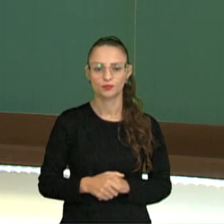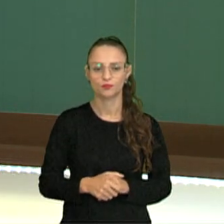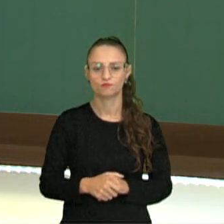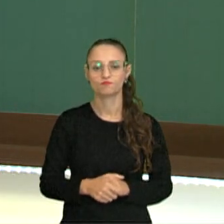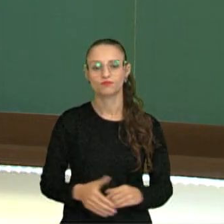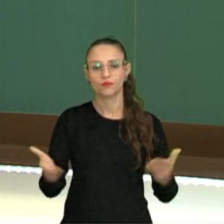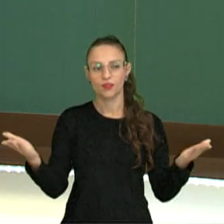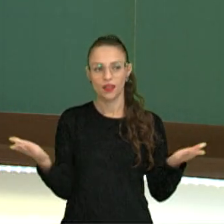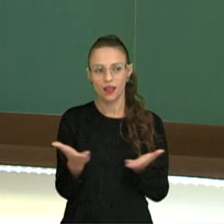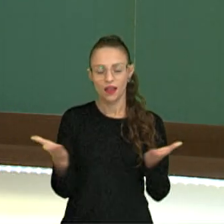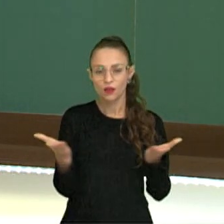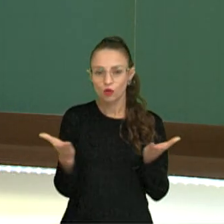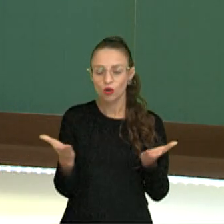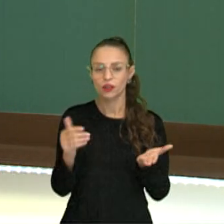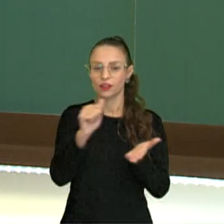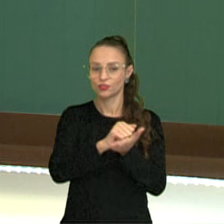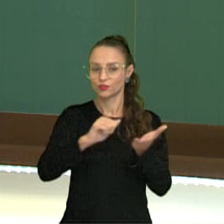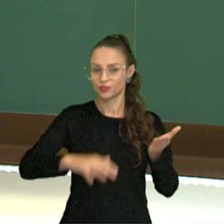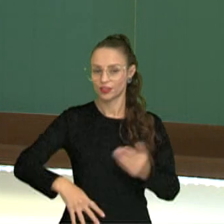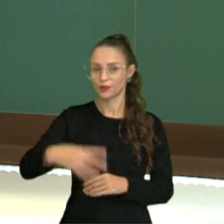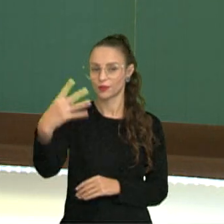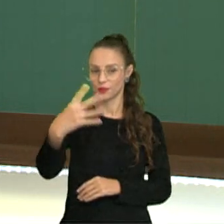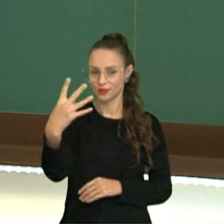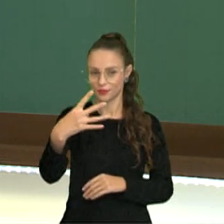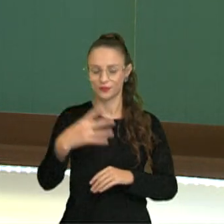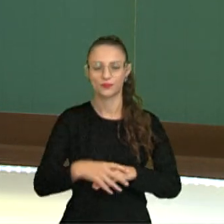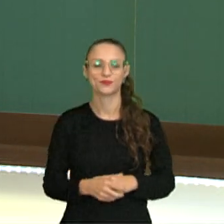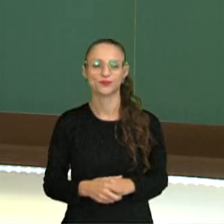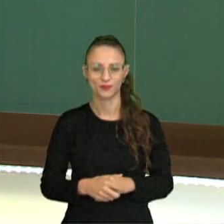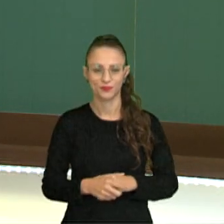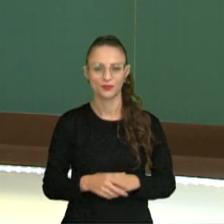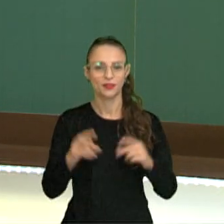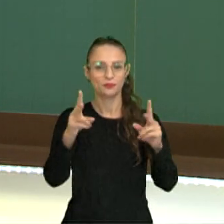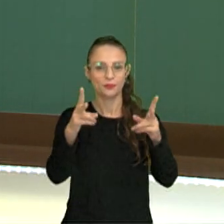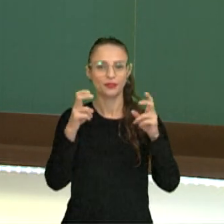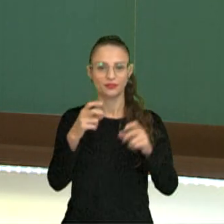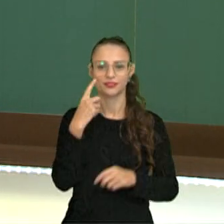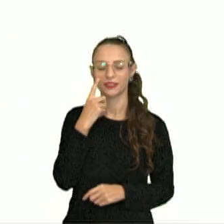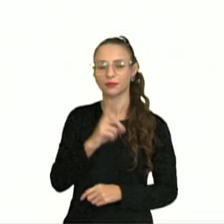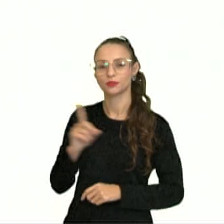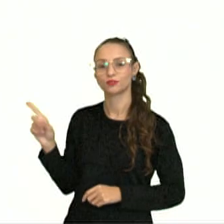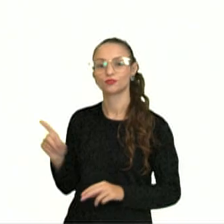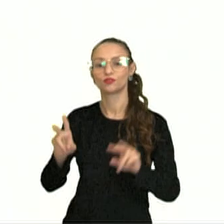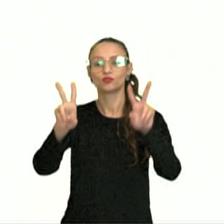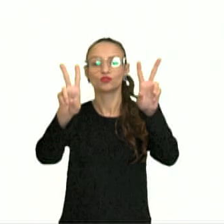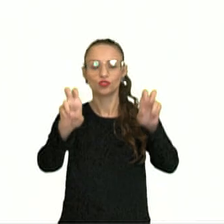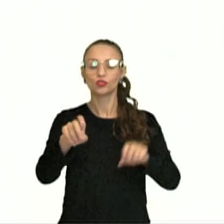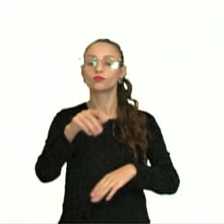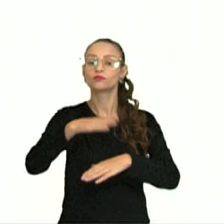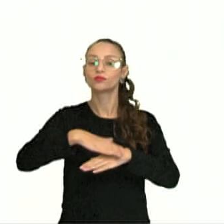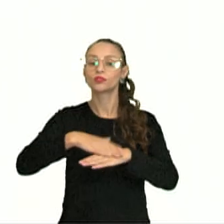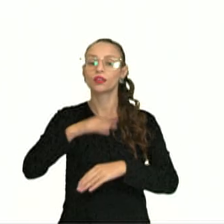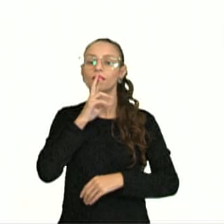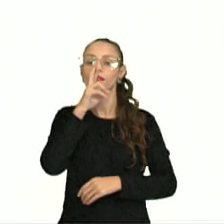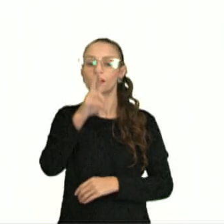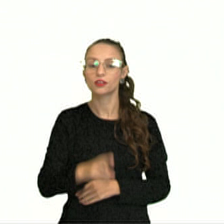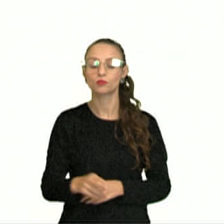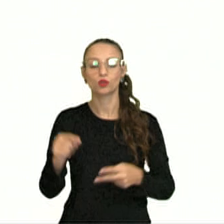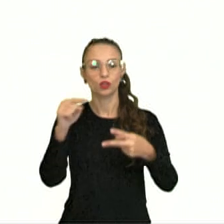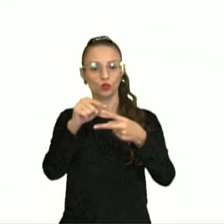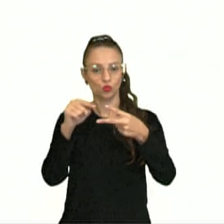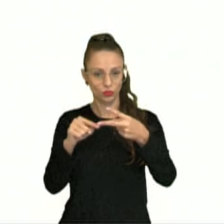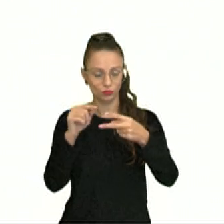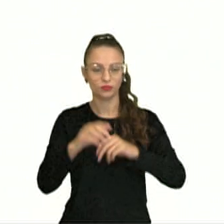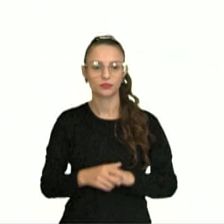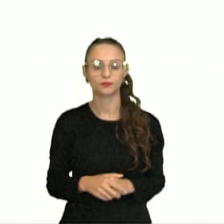Agora chegamos à nossa atividade de número 4. Observe novamente o título e responda duas coisas para